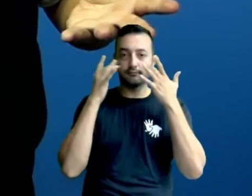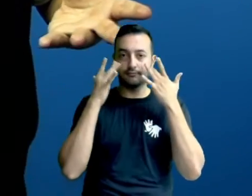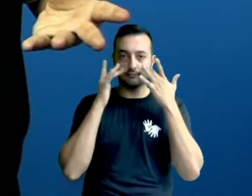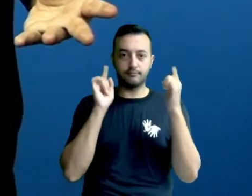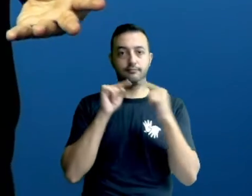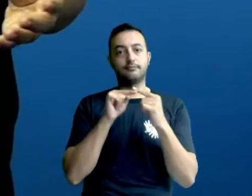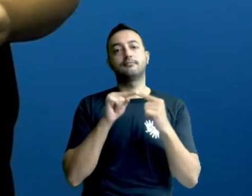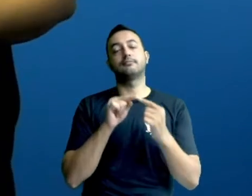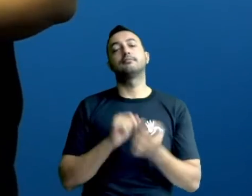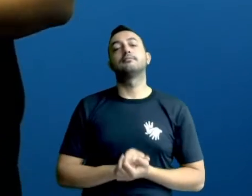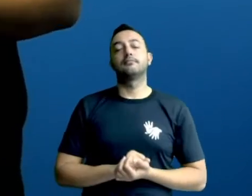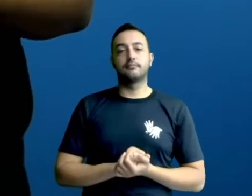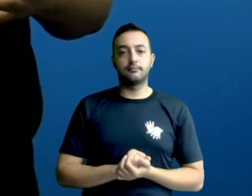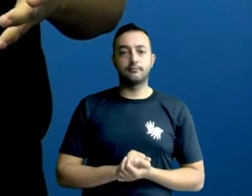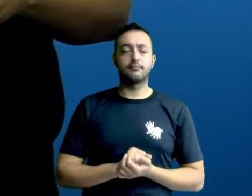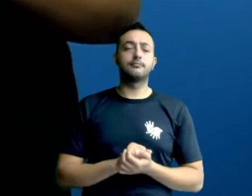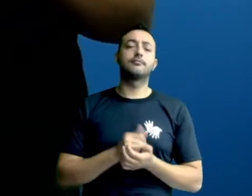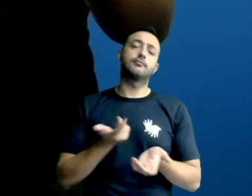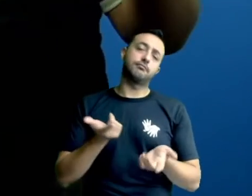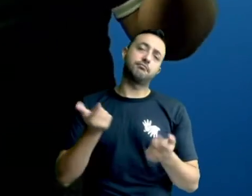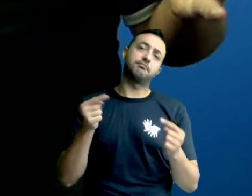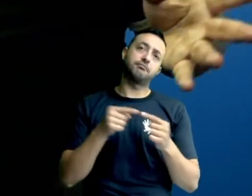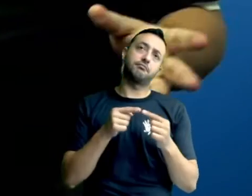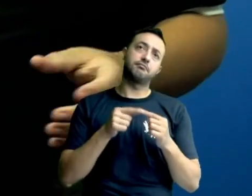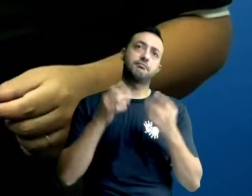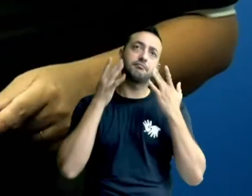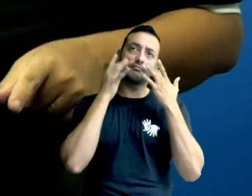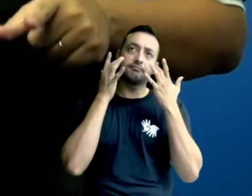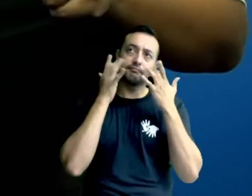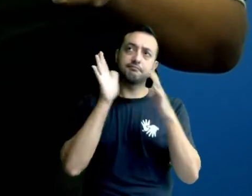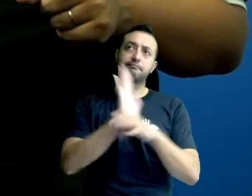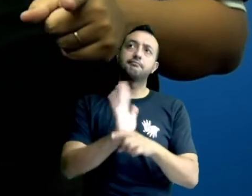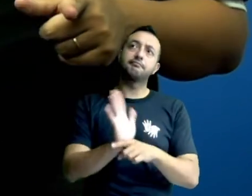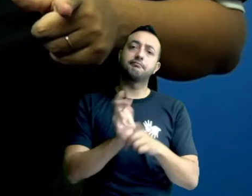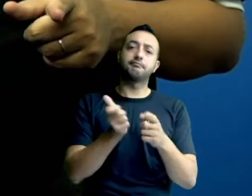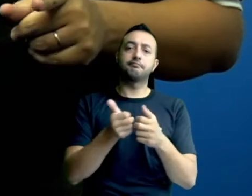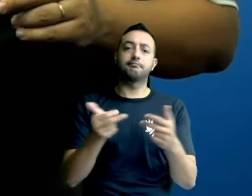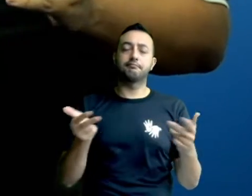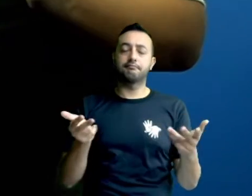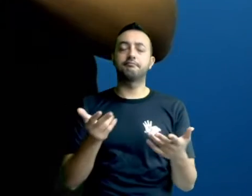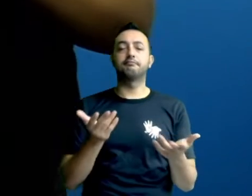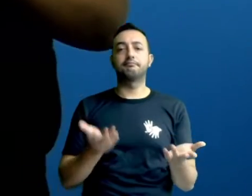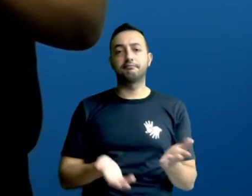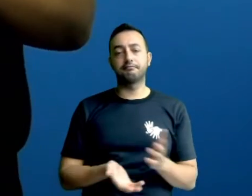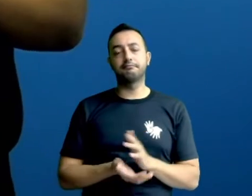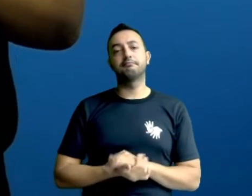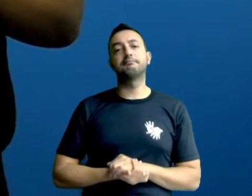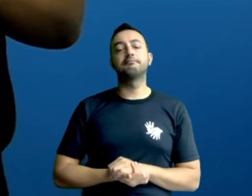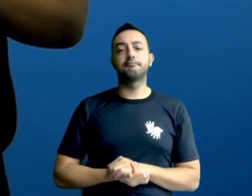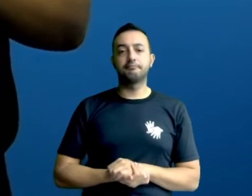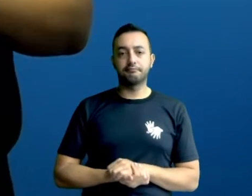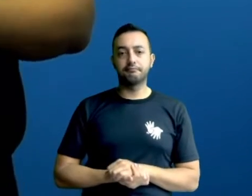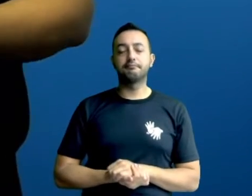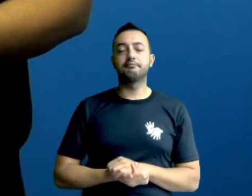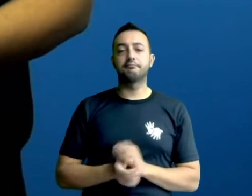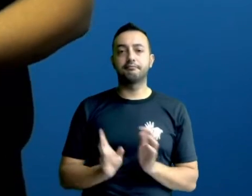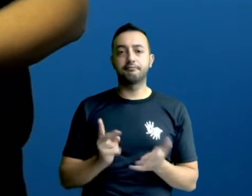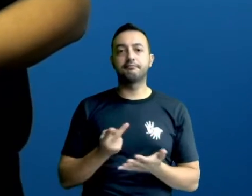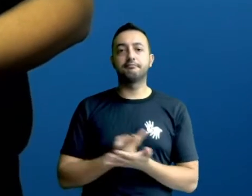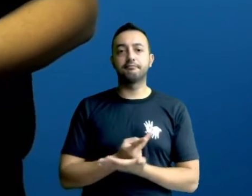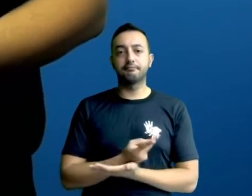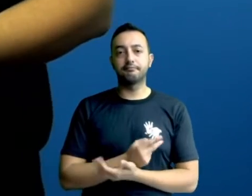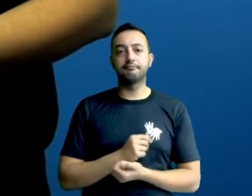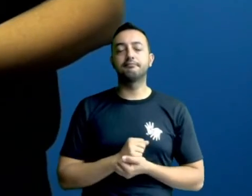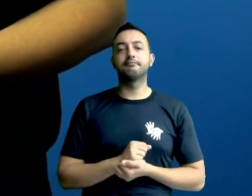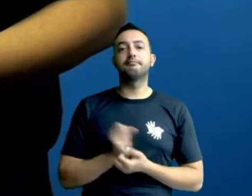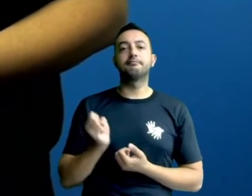ensinados, tá bom? Aí viram filmes, viram peças de teatro. Ou seja, quando acontecer esse fato de